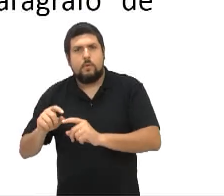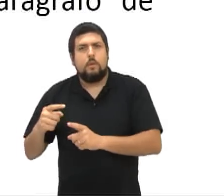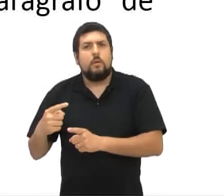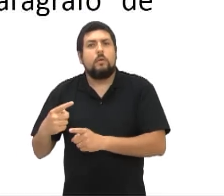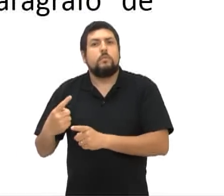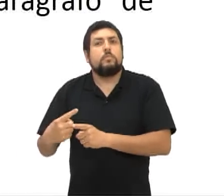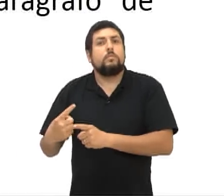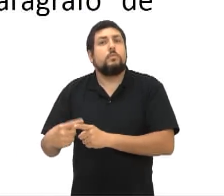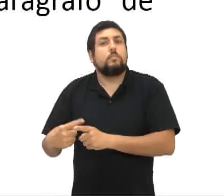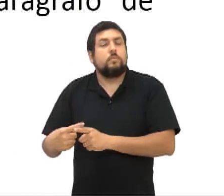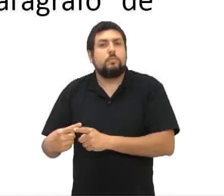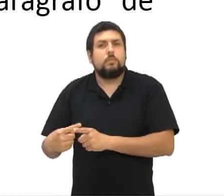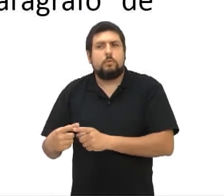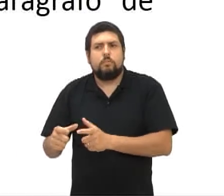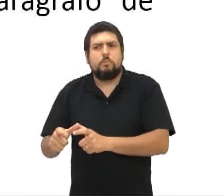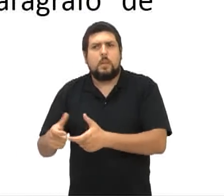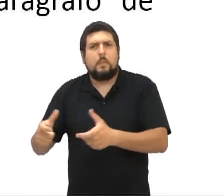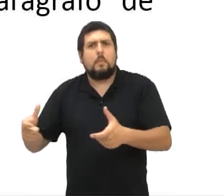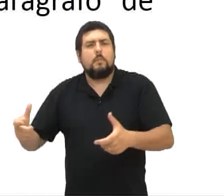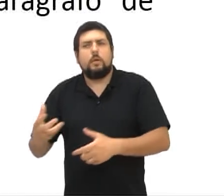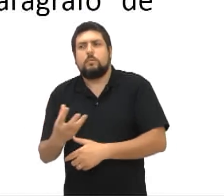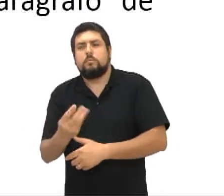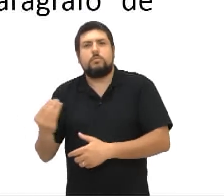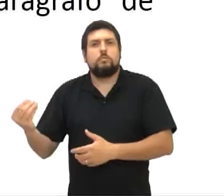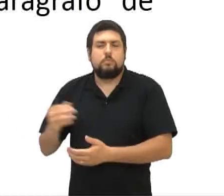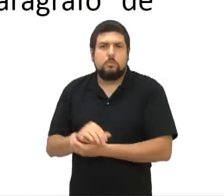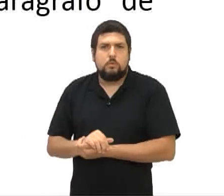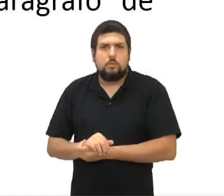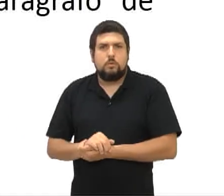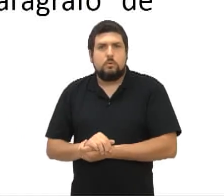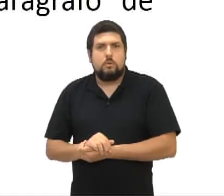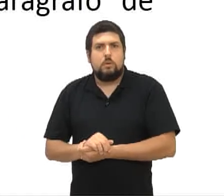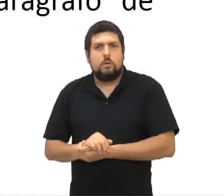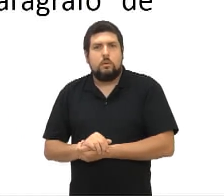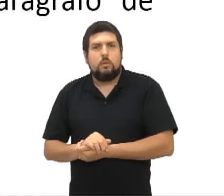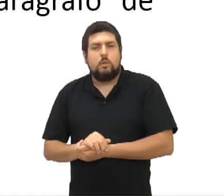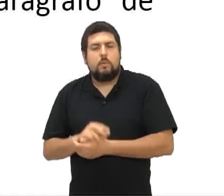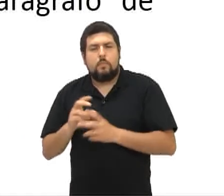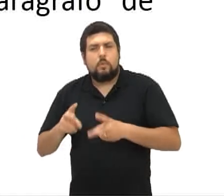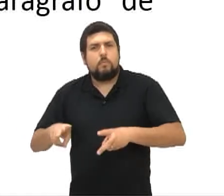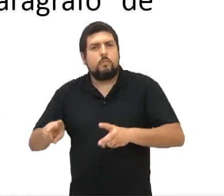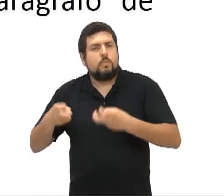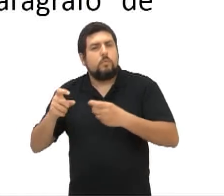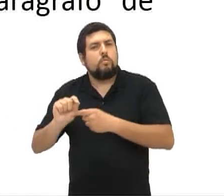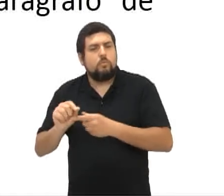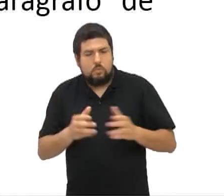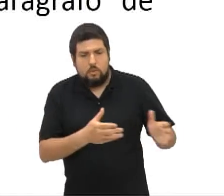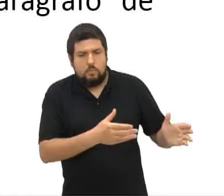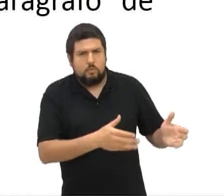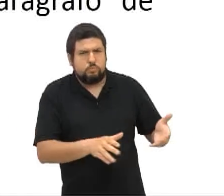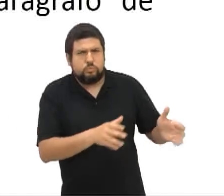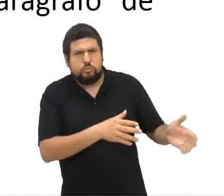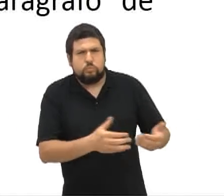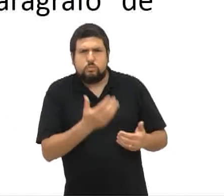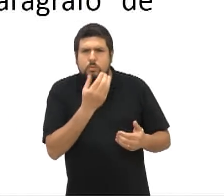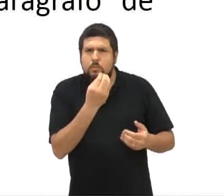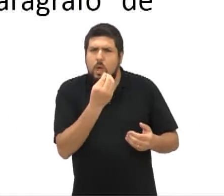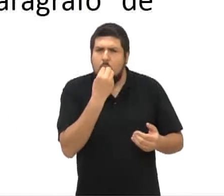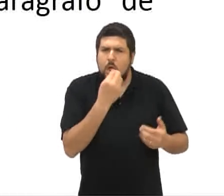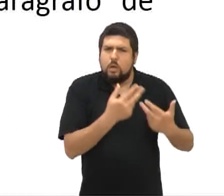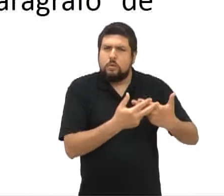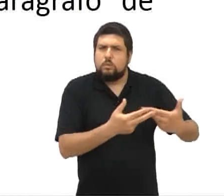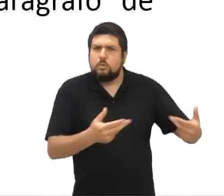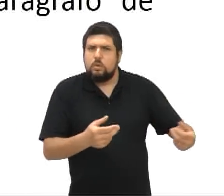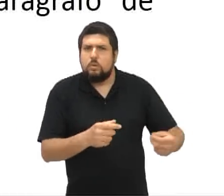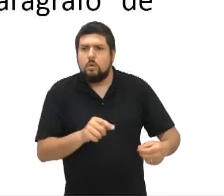à grande incidência de casos, o que me faz defender que o preço pago para a produção de alimentos em grande escala está sendo